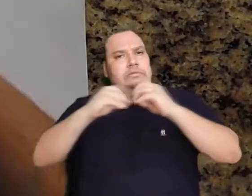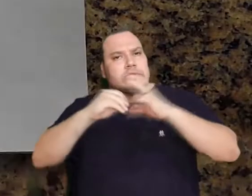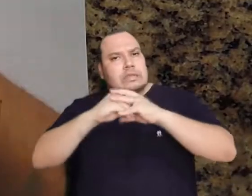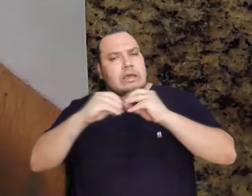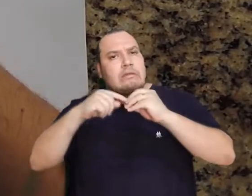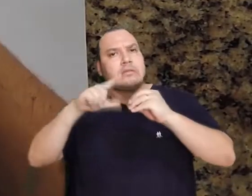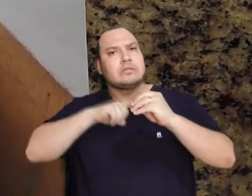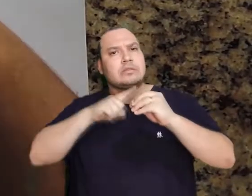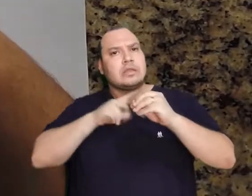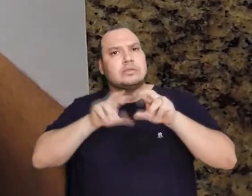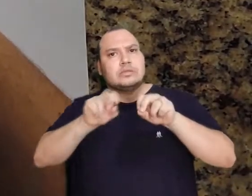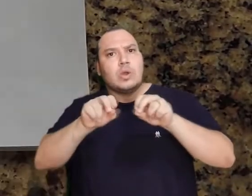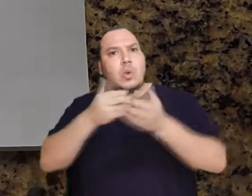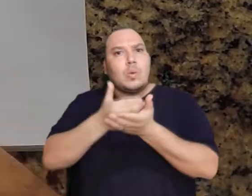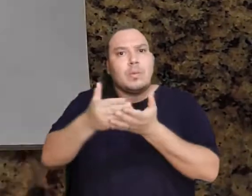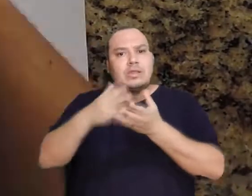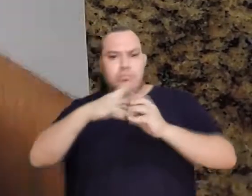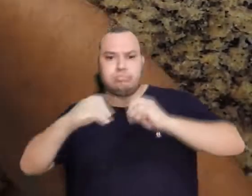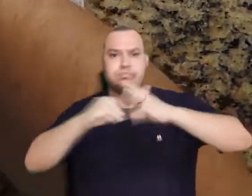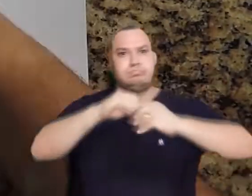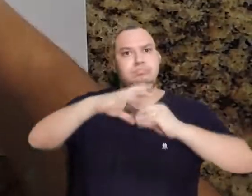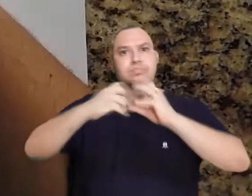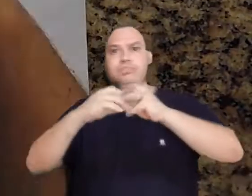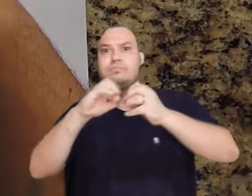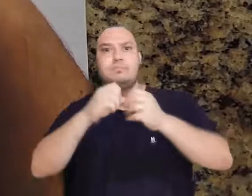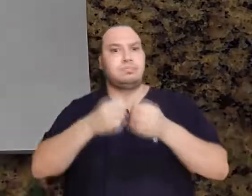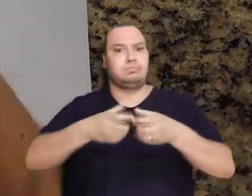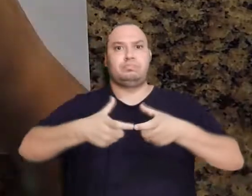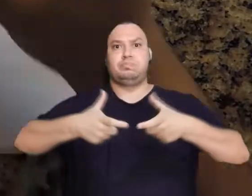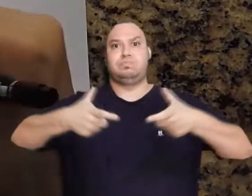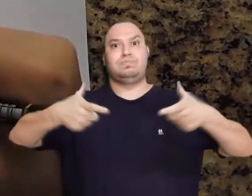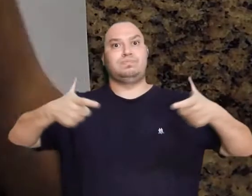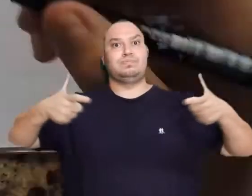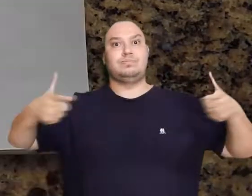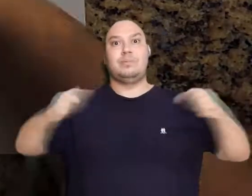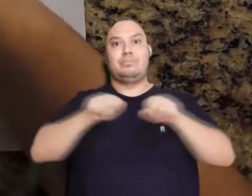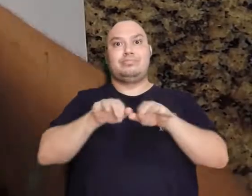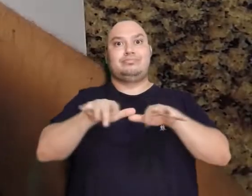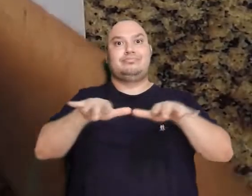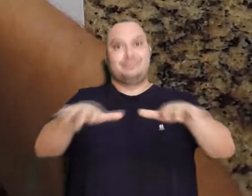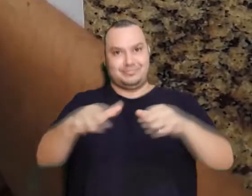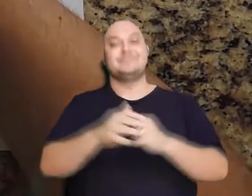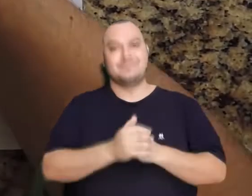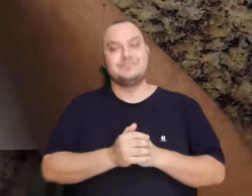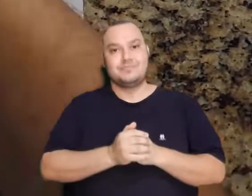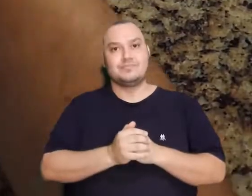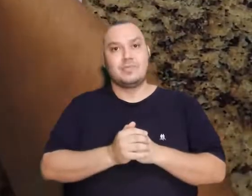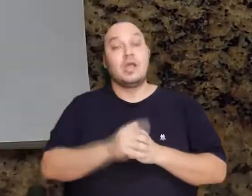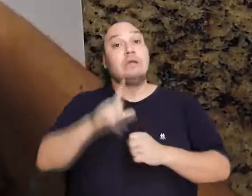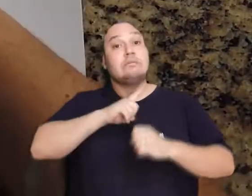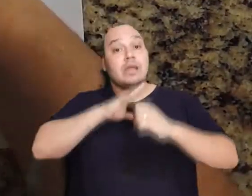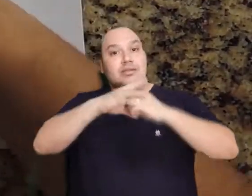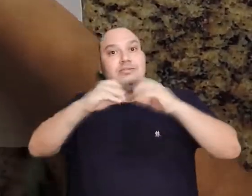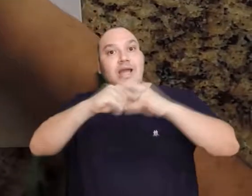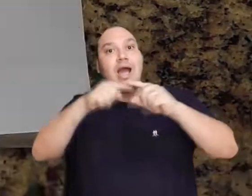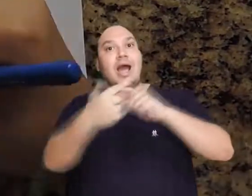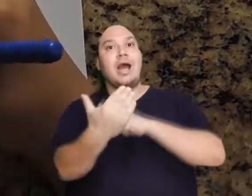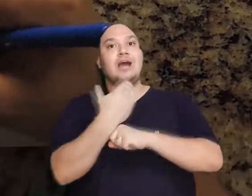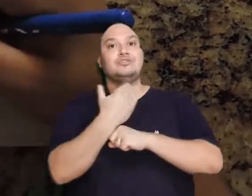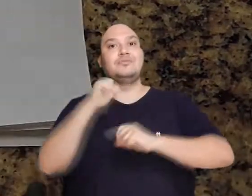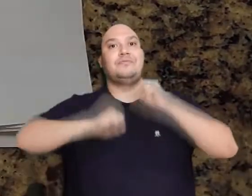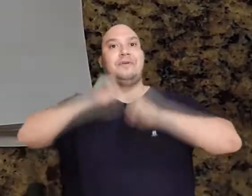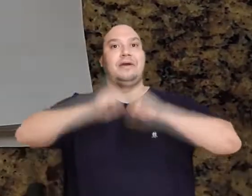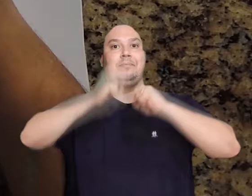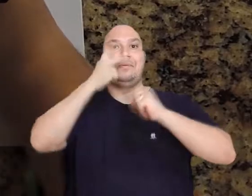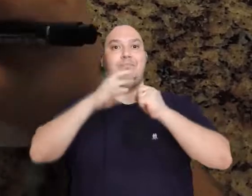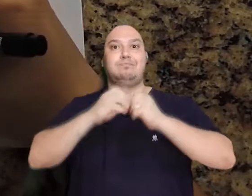Dentro da célula, o vírus faz várias cópias de seu material genético para poder se multiplicar utilizando a célula